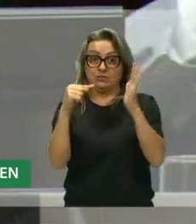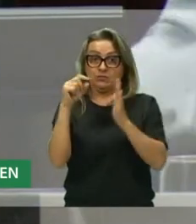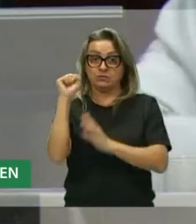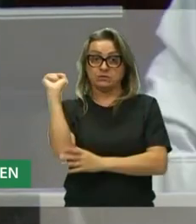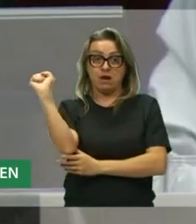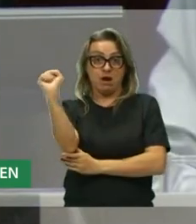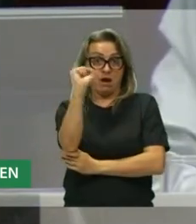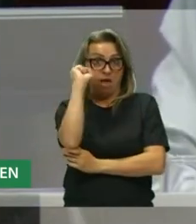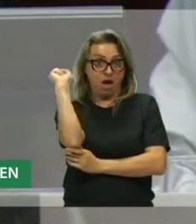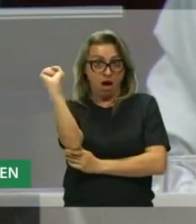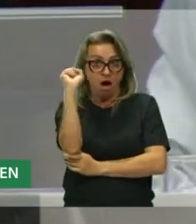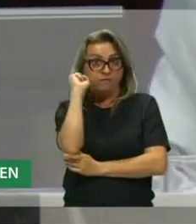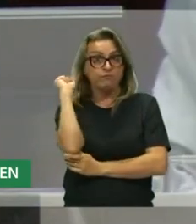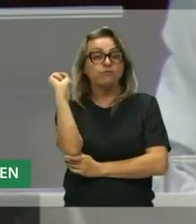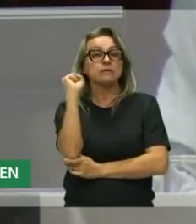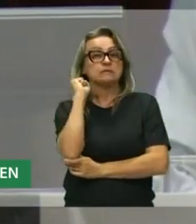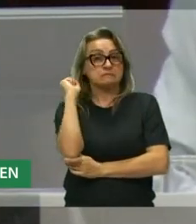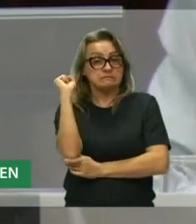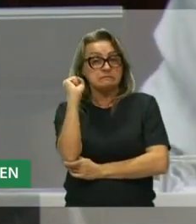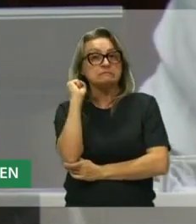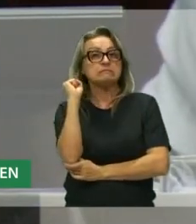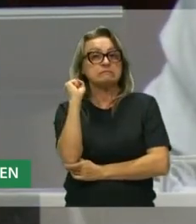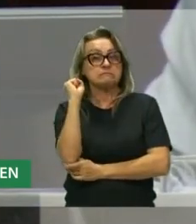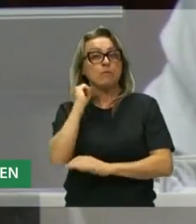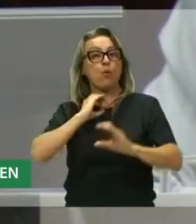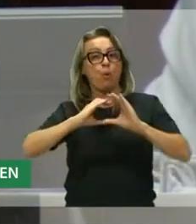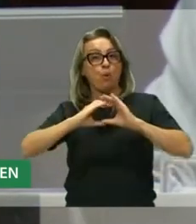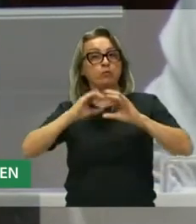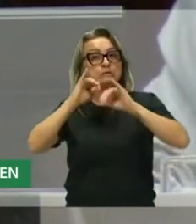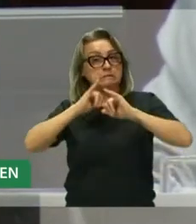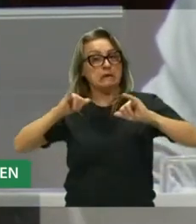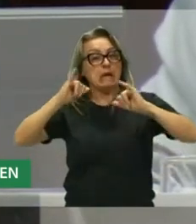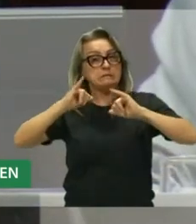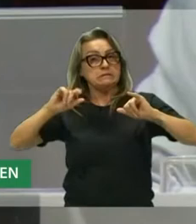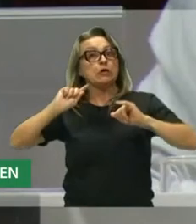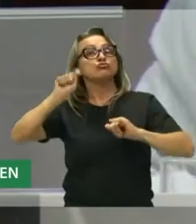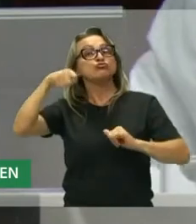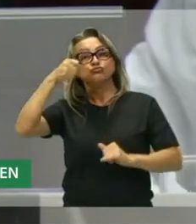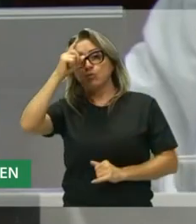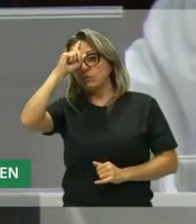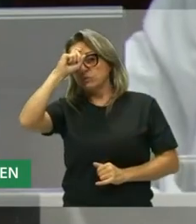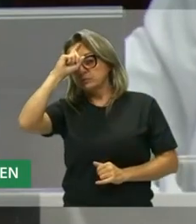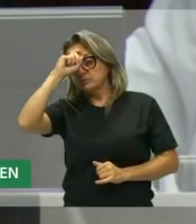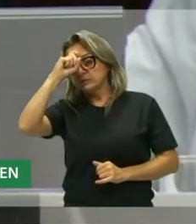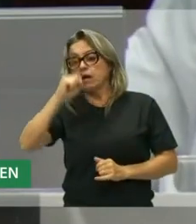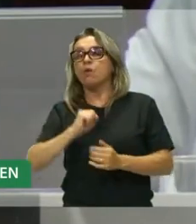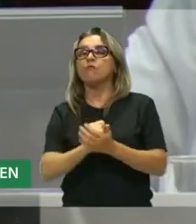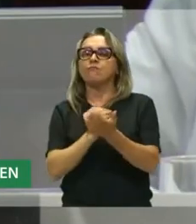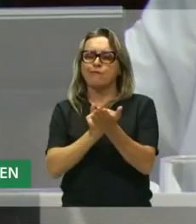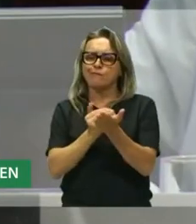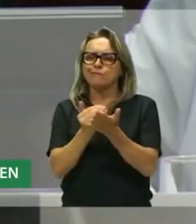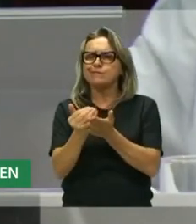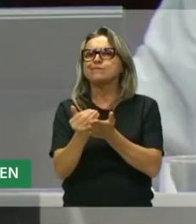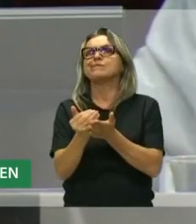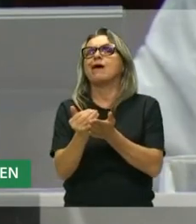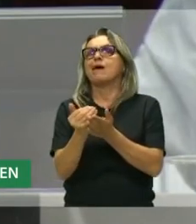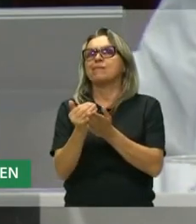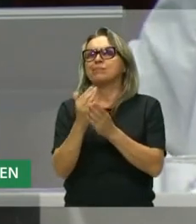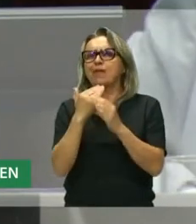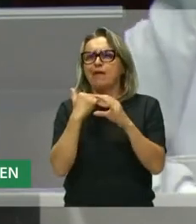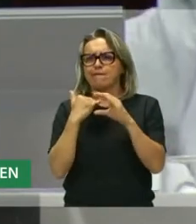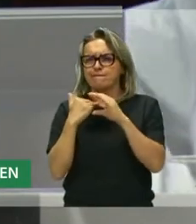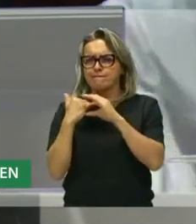foram trazidas por veículos de comunicação referente ao hospital, que vão desde envio de mais